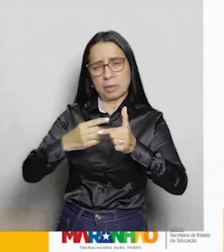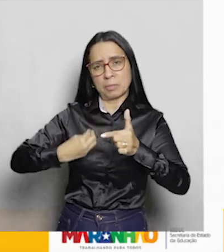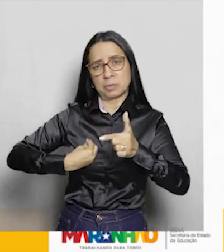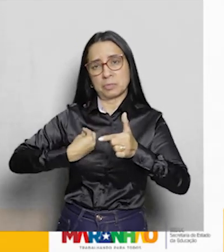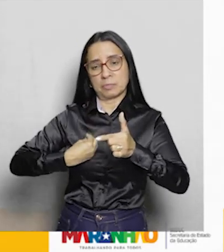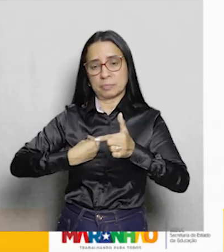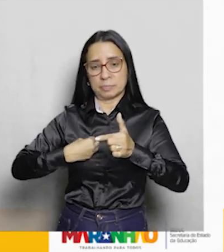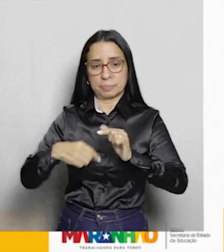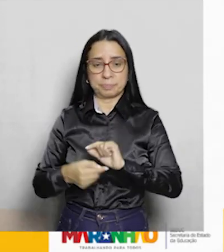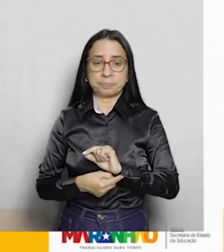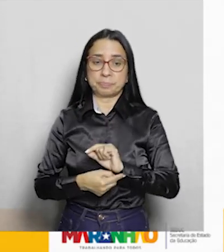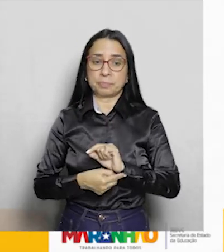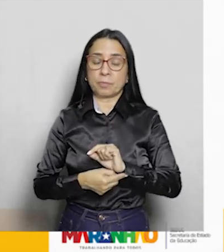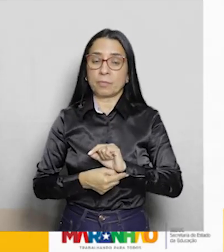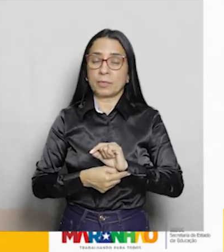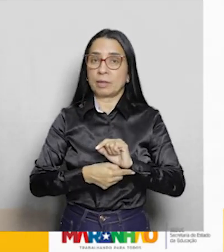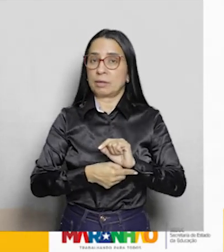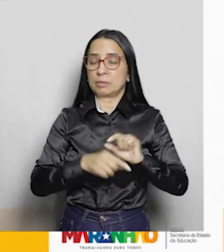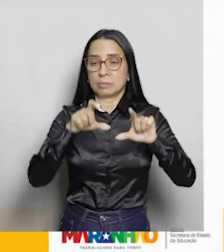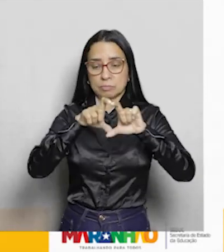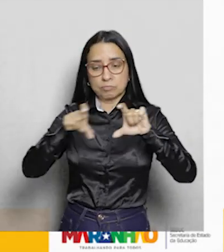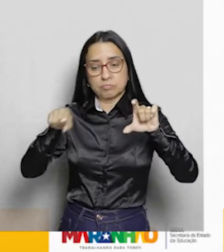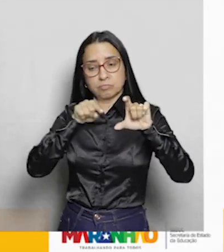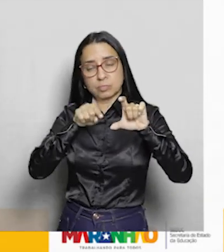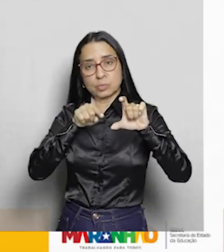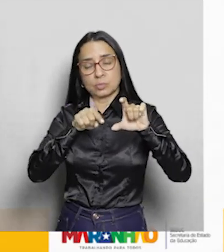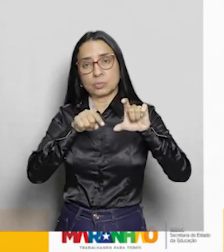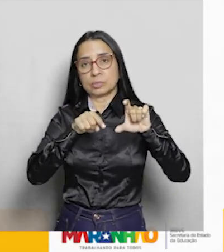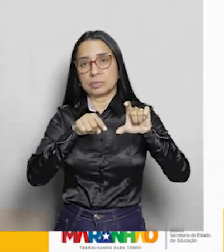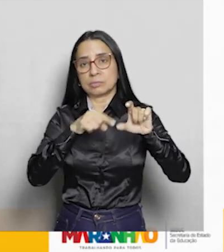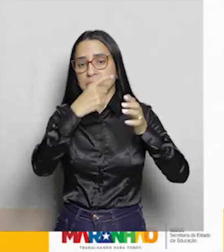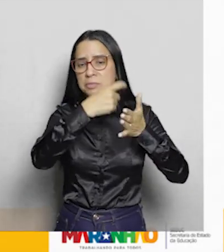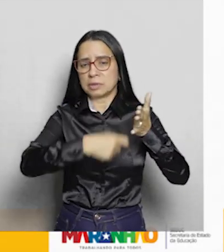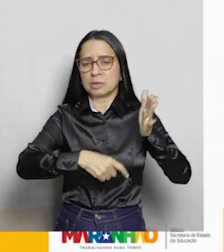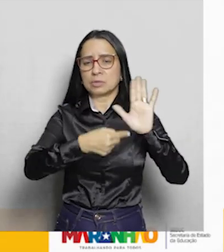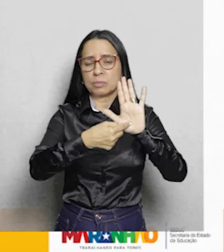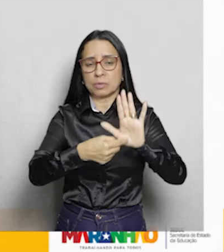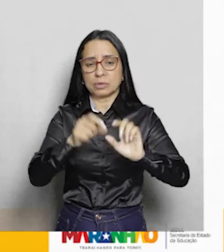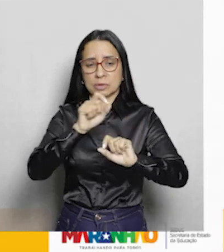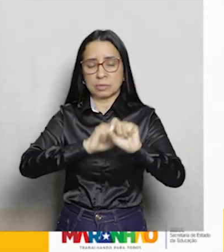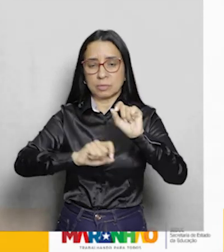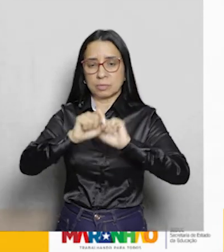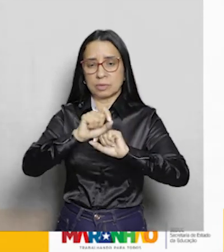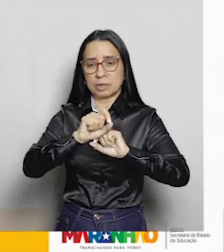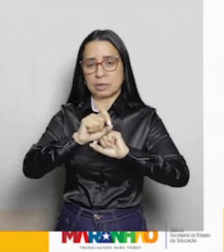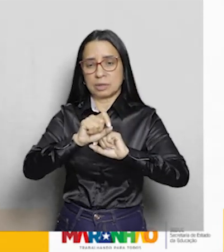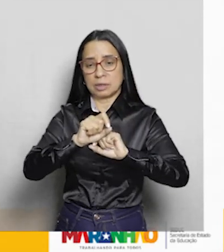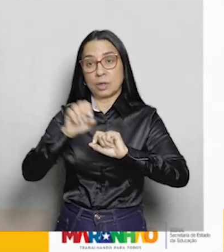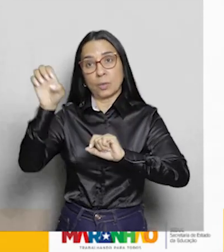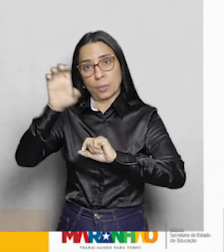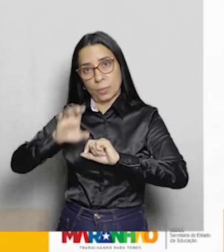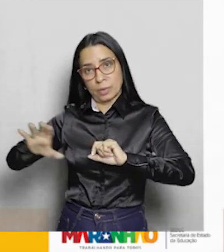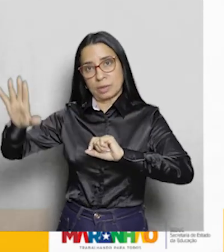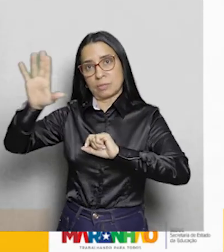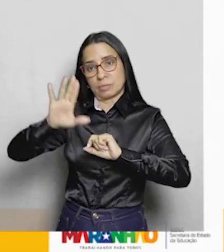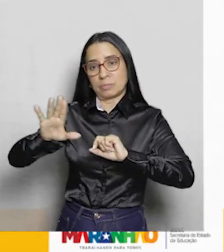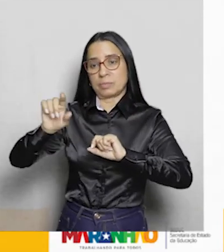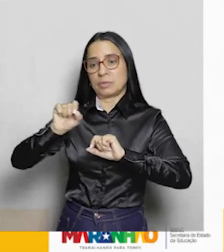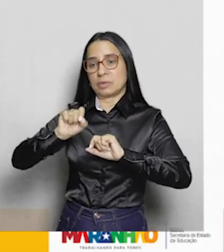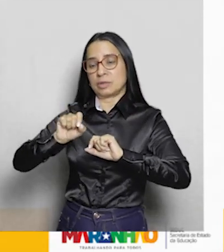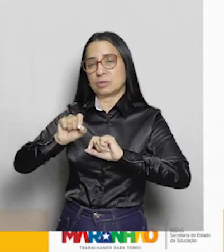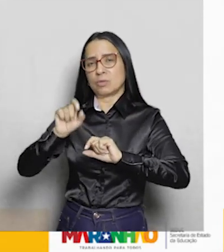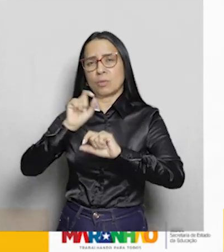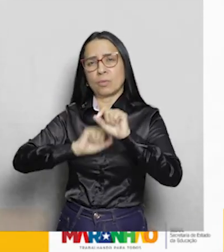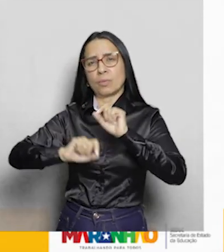texto, o neocolonialismo, ou imperialismo do século XIX, europeu, deixou o legado, né? Deixou o